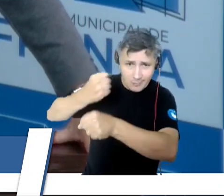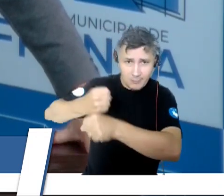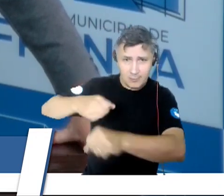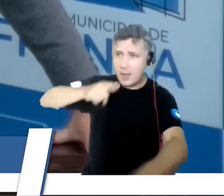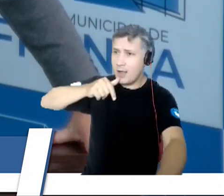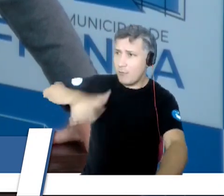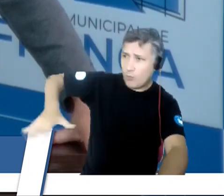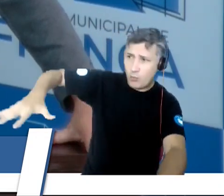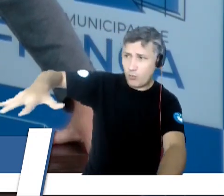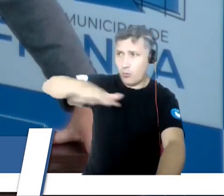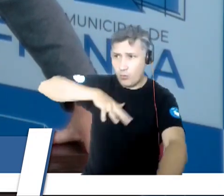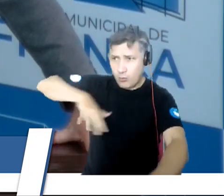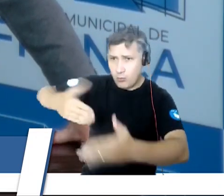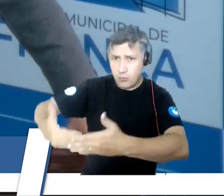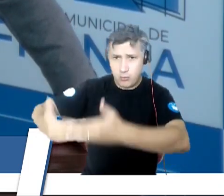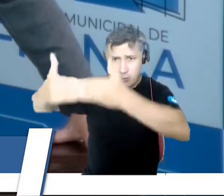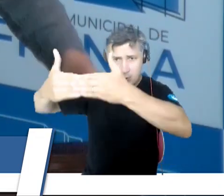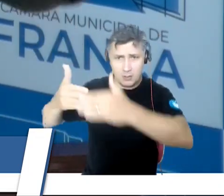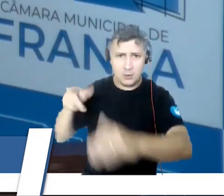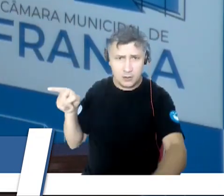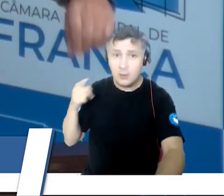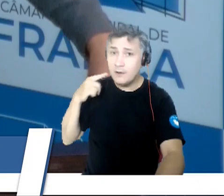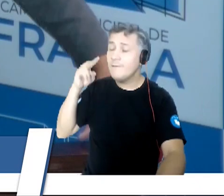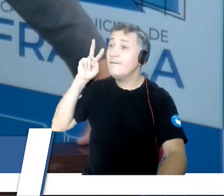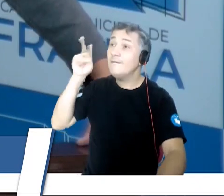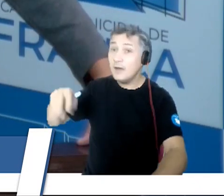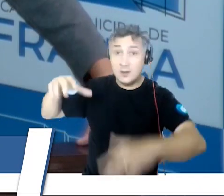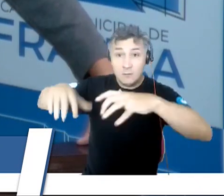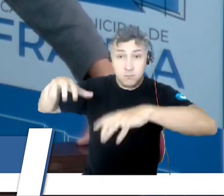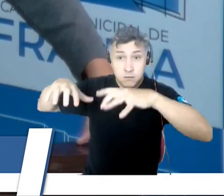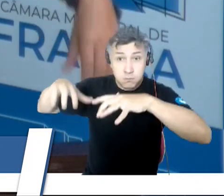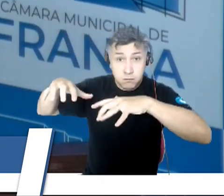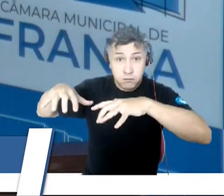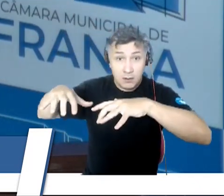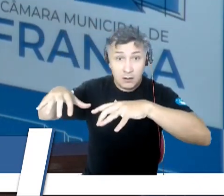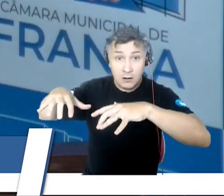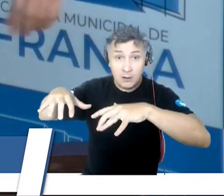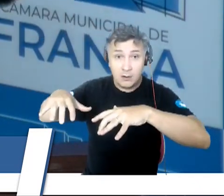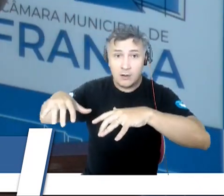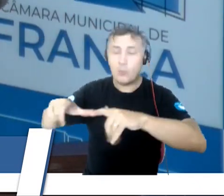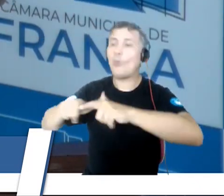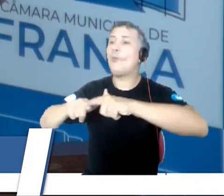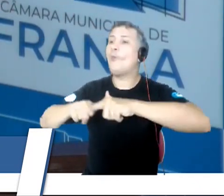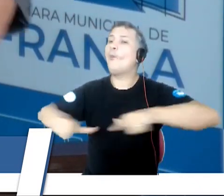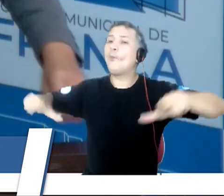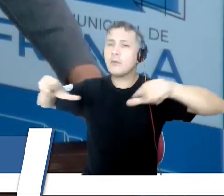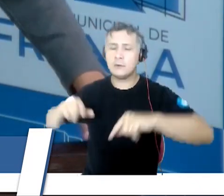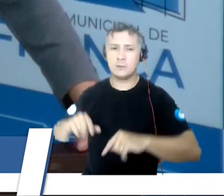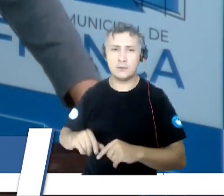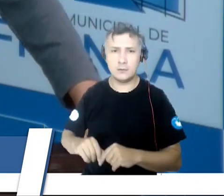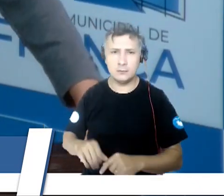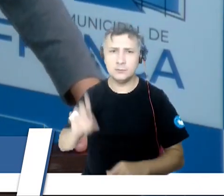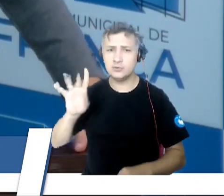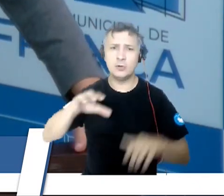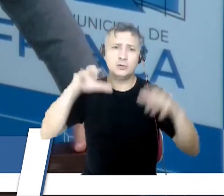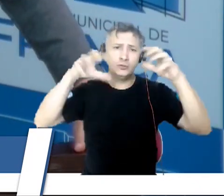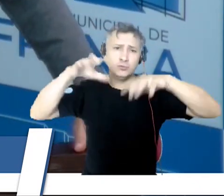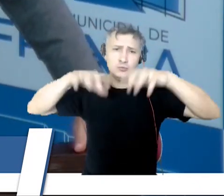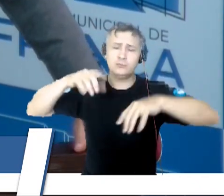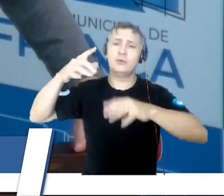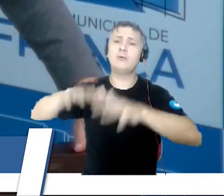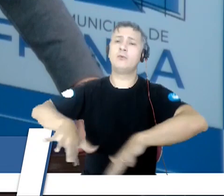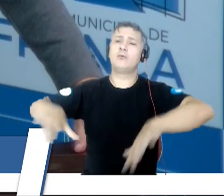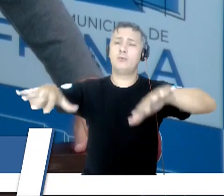você passar lá na enchente, não tem uma gota d'água lá, a não ser a que cai da chuva. Por quê? O pessoal que fez